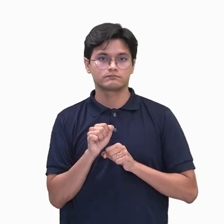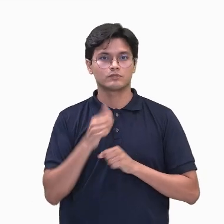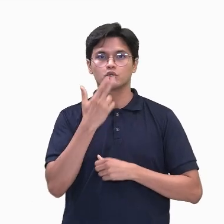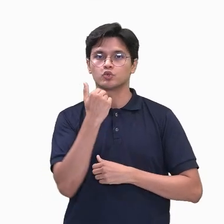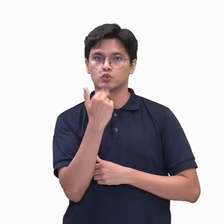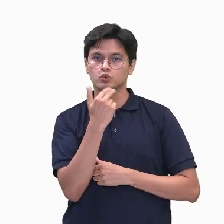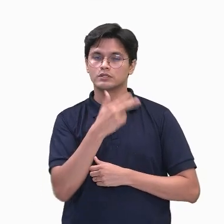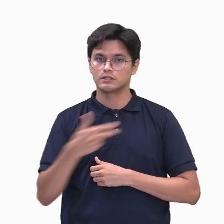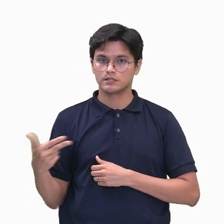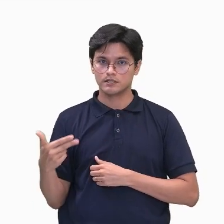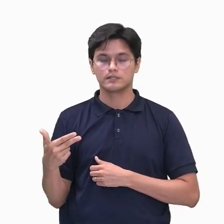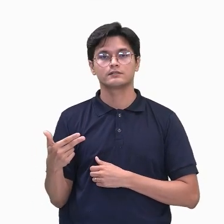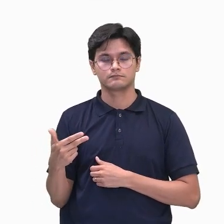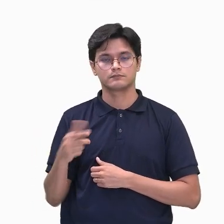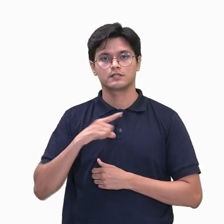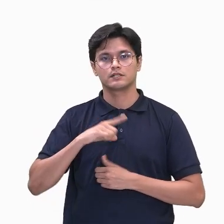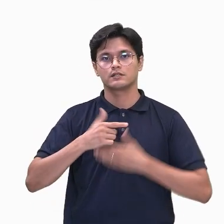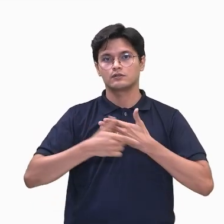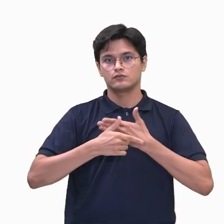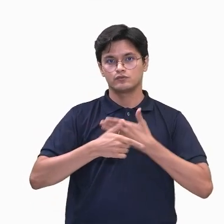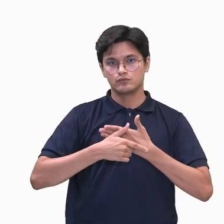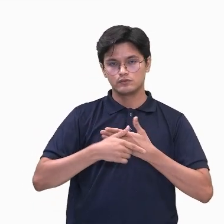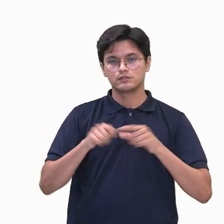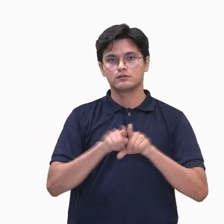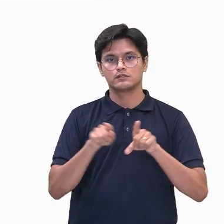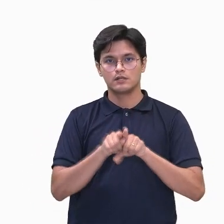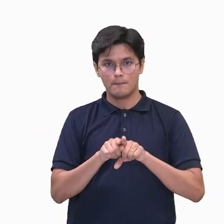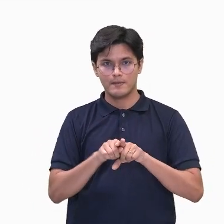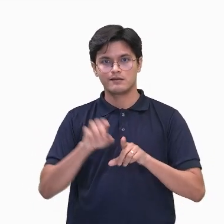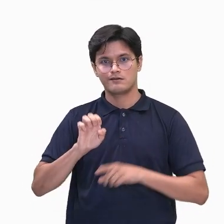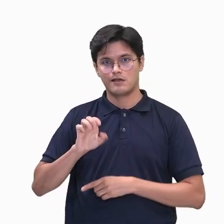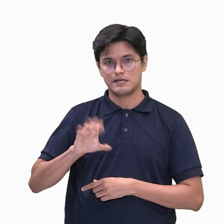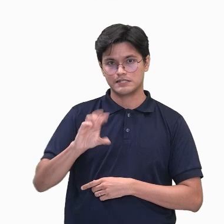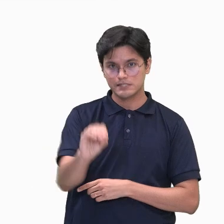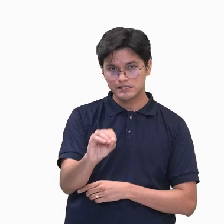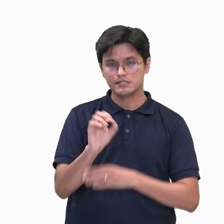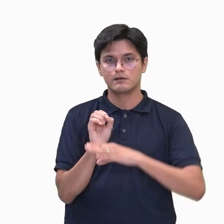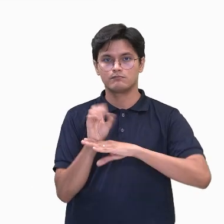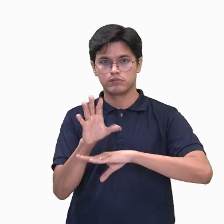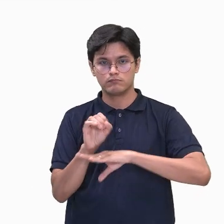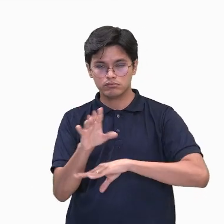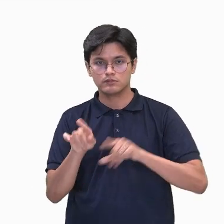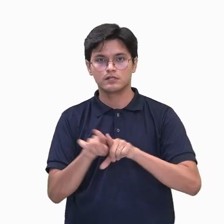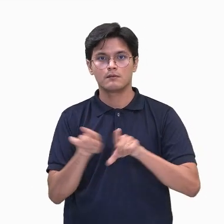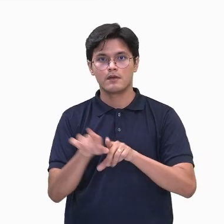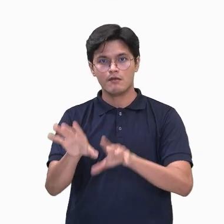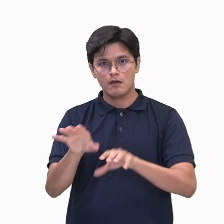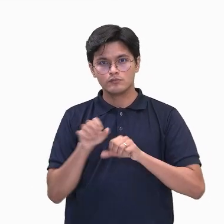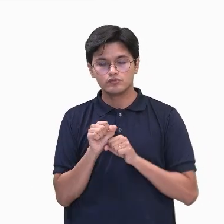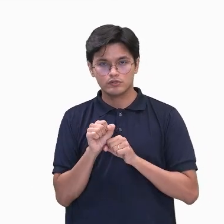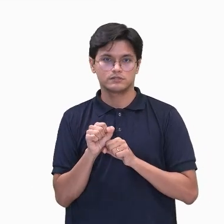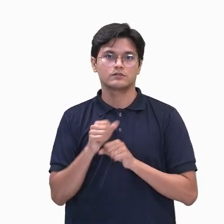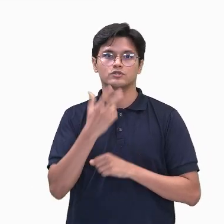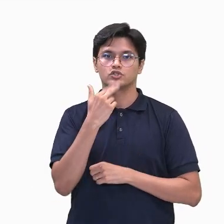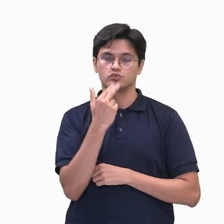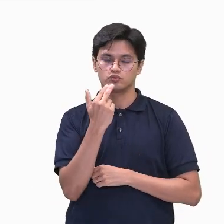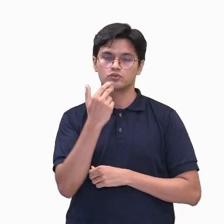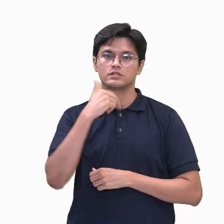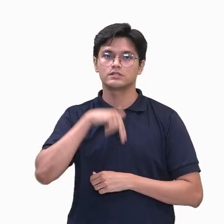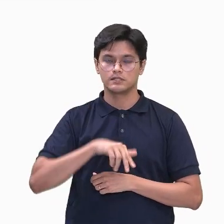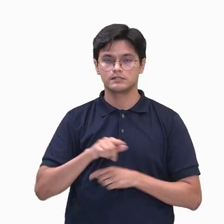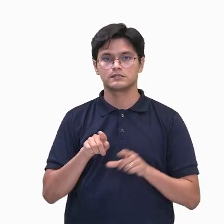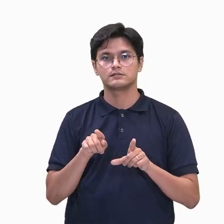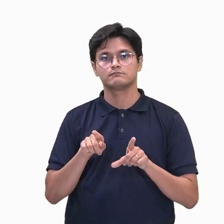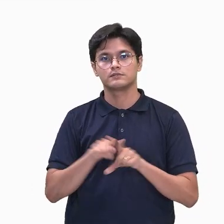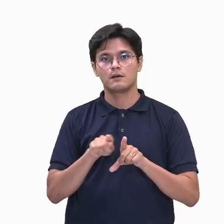funções: secreção de enzimas e absorção de nutrientes. E o exemplo, como a gente visualiza, o epitélio